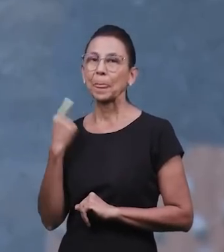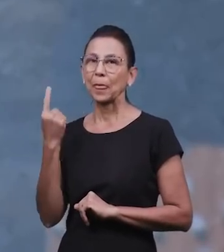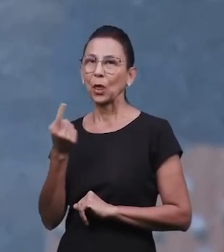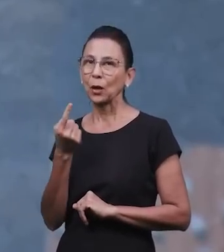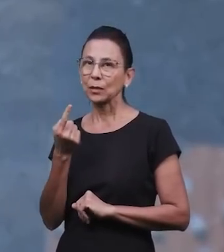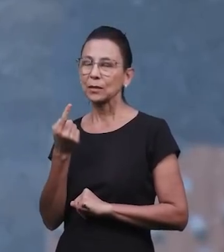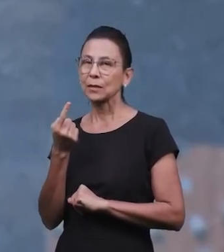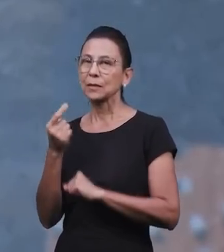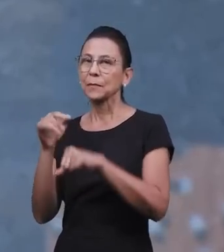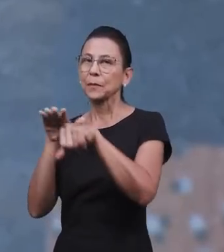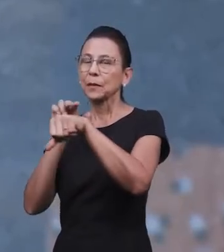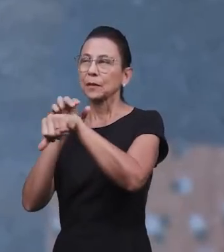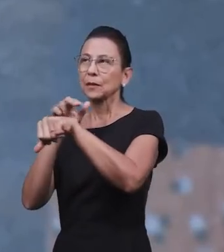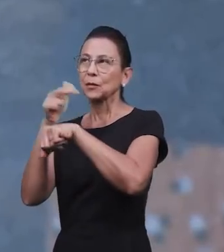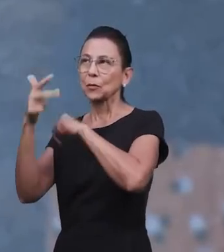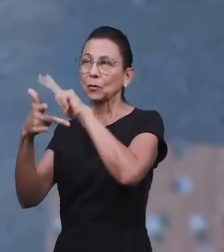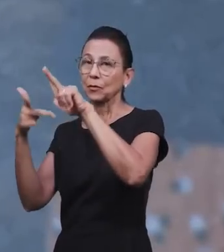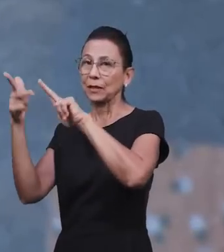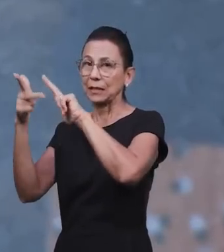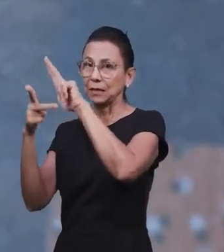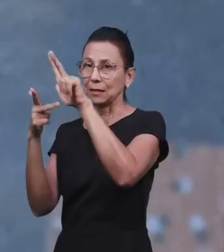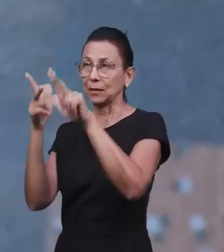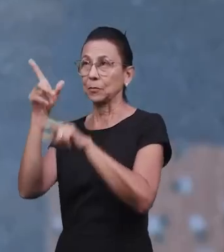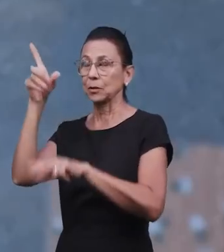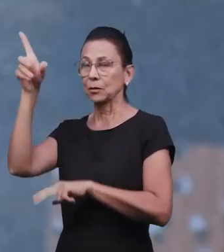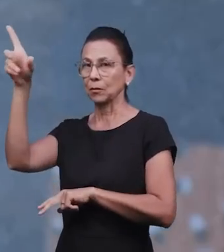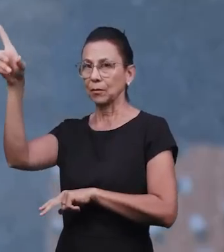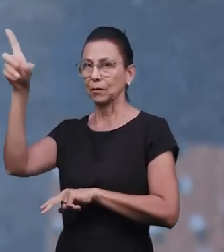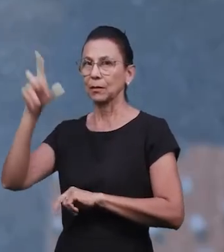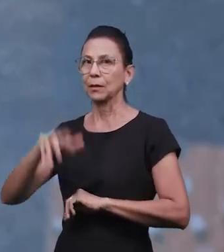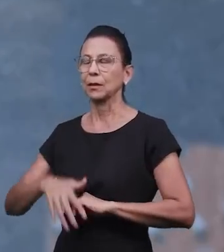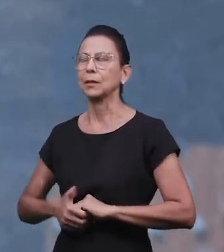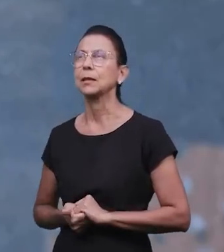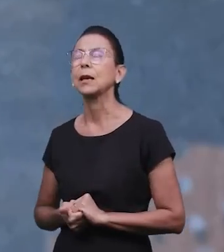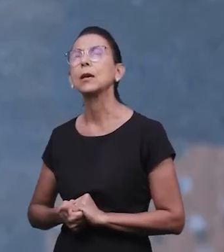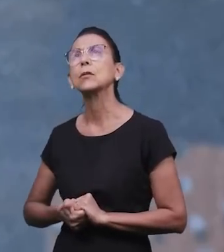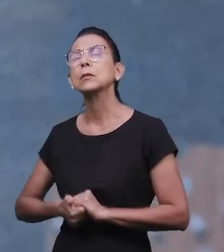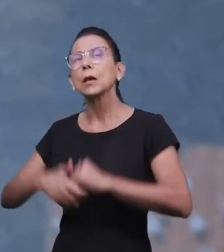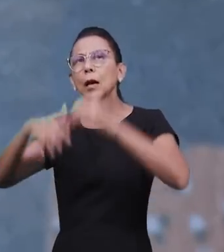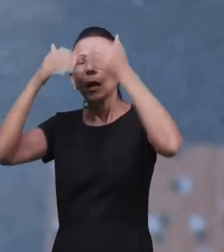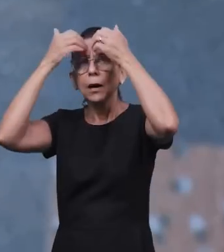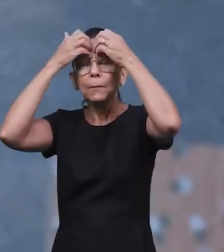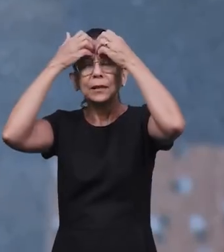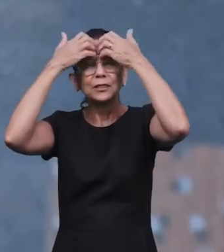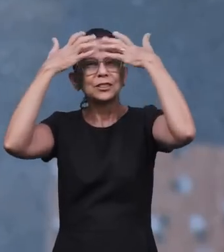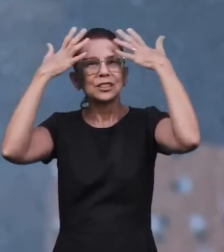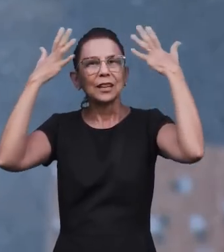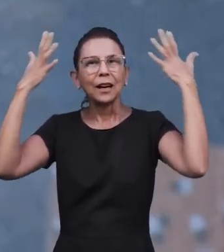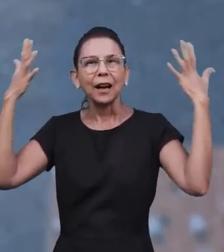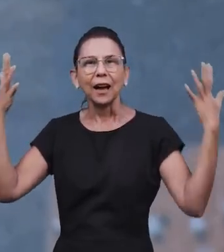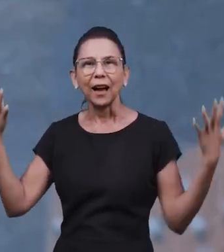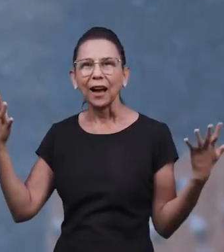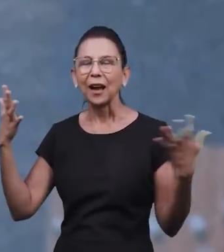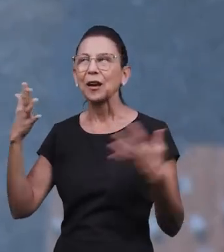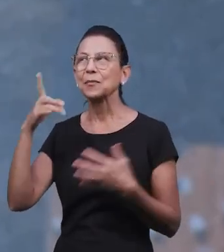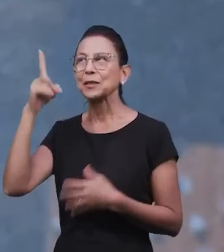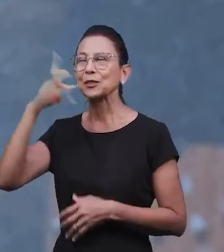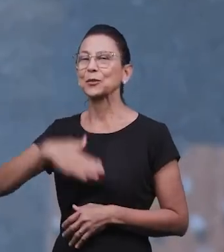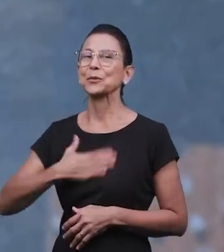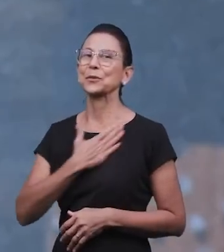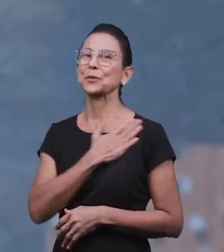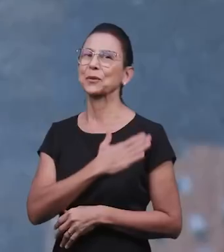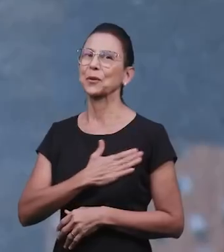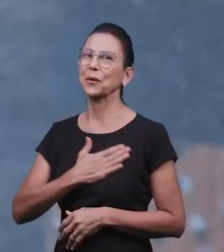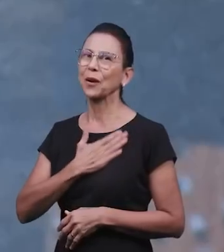vai abrindo para nós muitas portas, vai nos dirigindo. Deus gosta que a gente converse com Ele. Então,